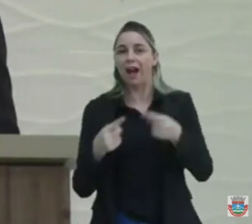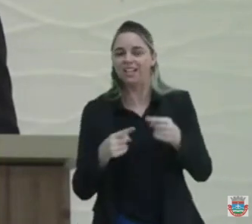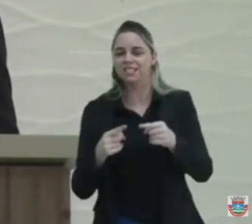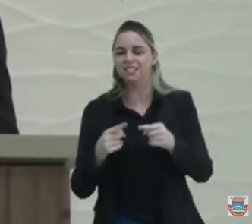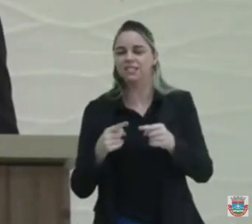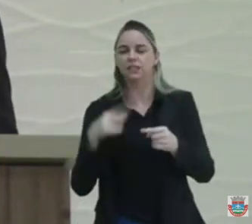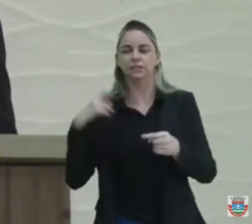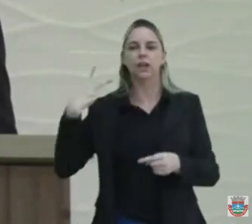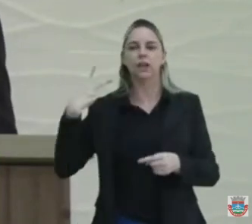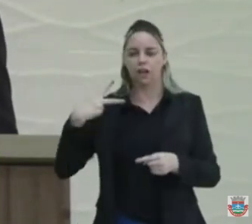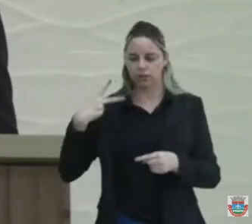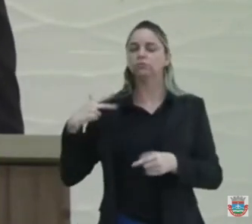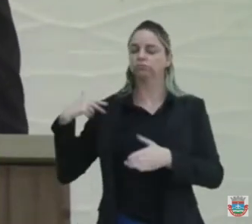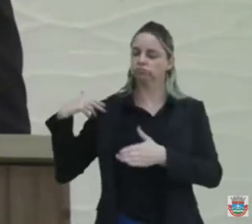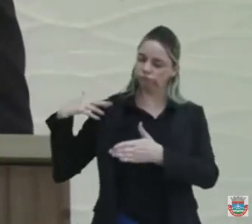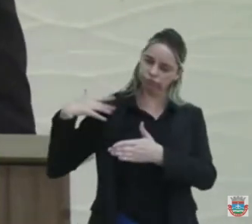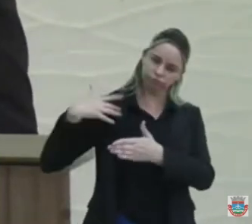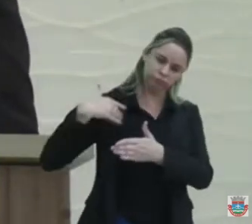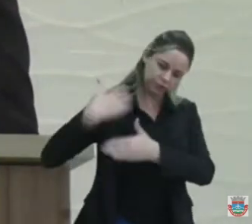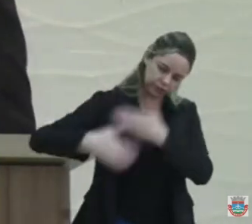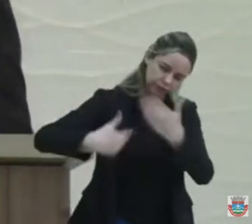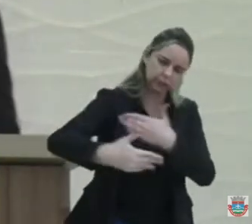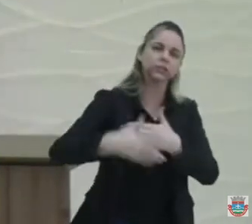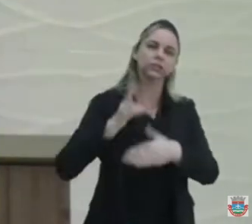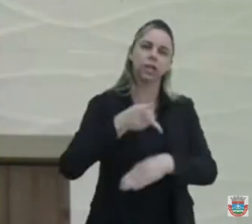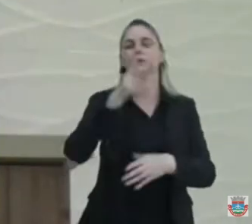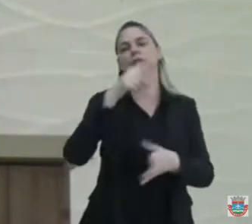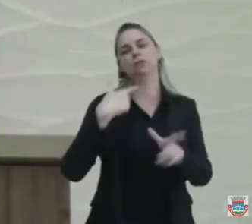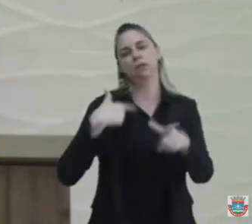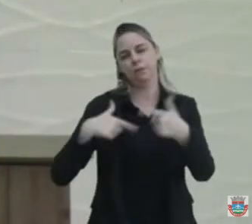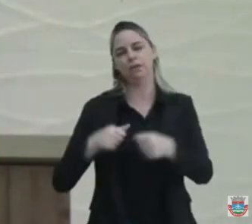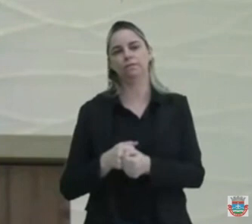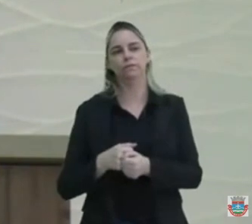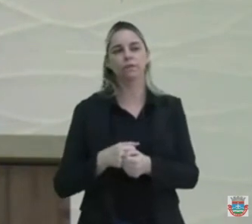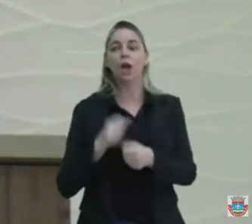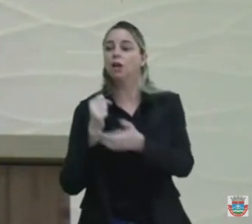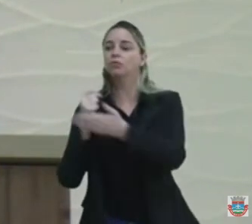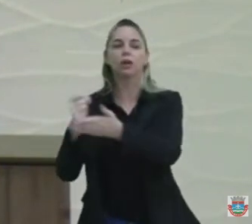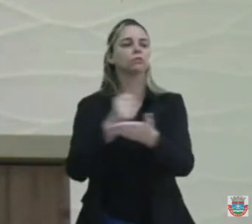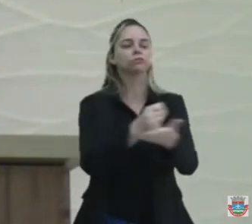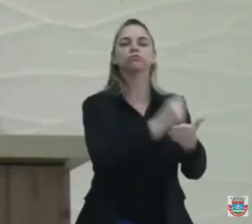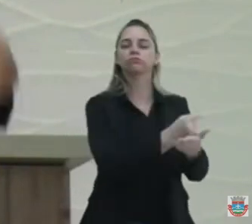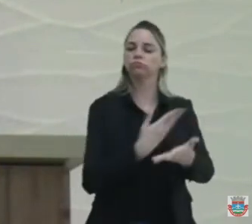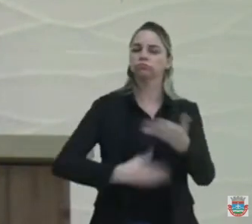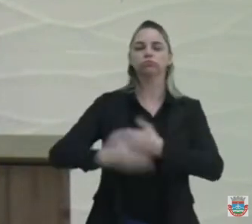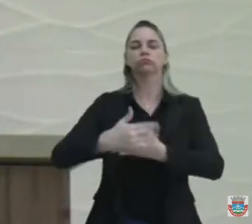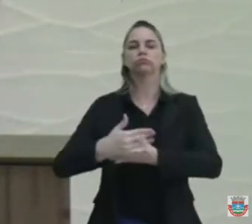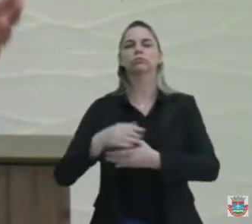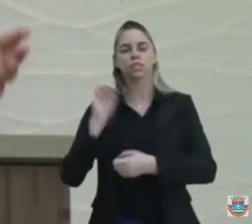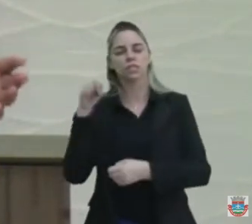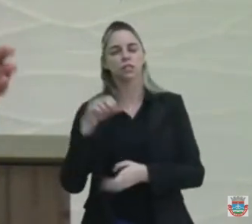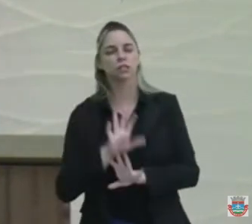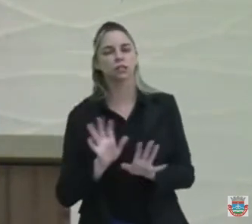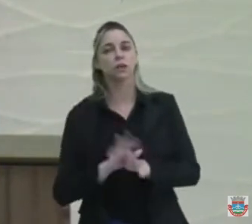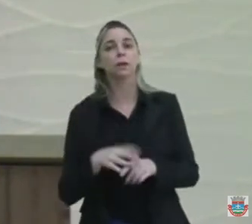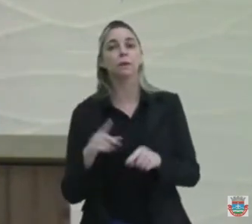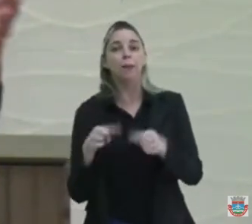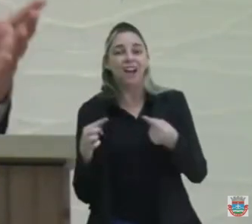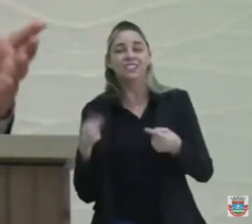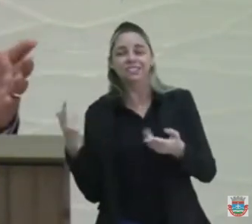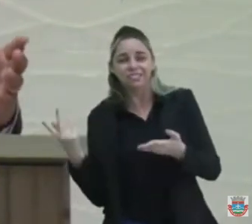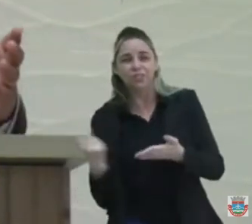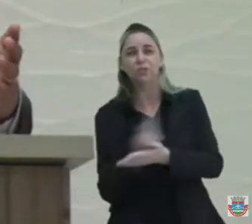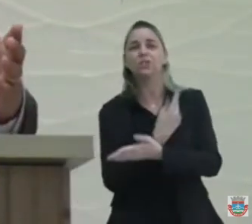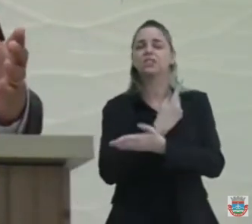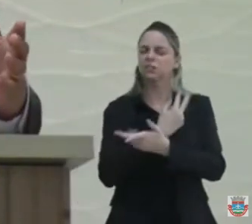não é? Sempre que tem uma necessidade, o vereador vai lá e atende. Mas aconteceu algumas coisas, né?